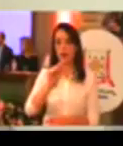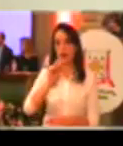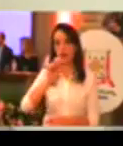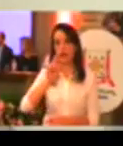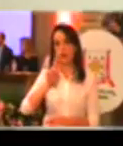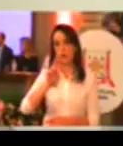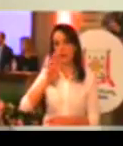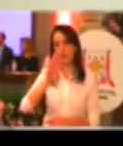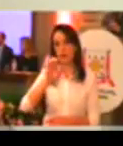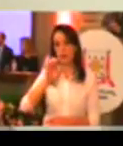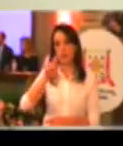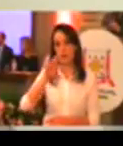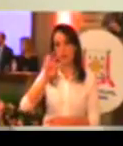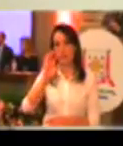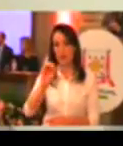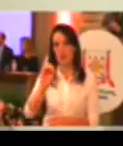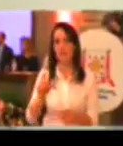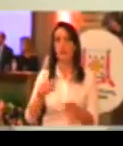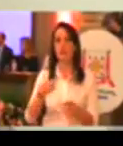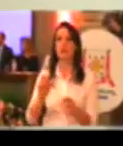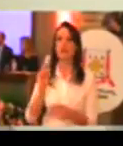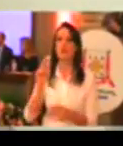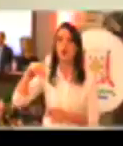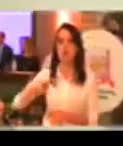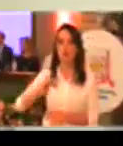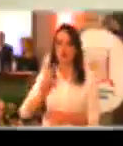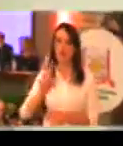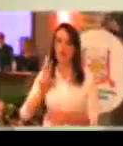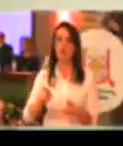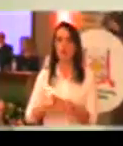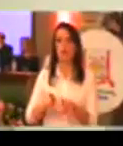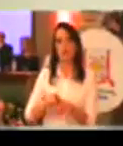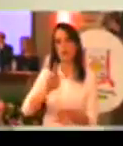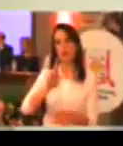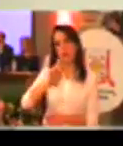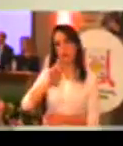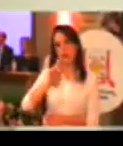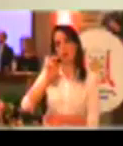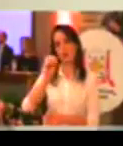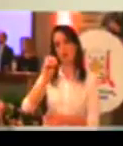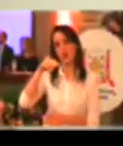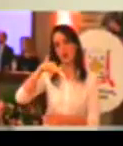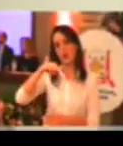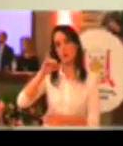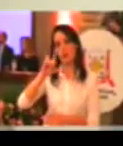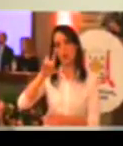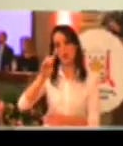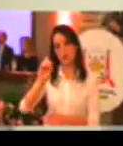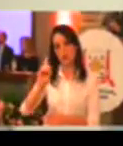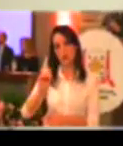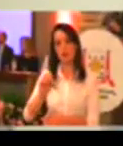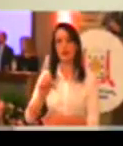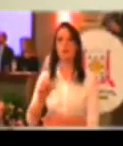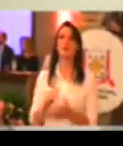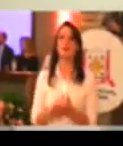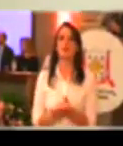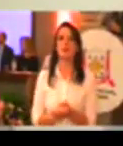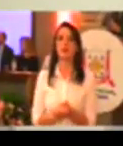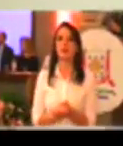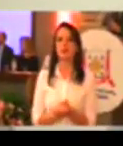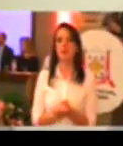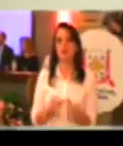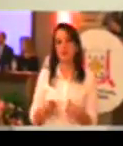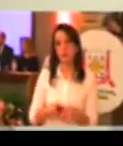Alberto Hanakoski, de Nova Veneza, Romildo Soares, de